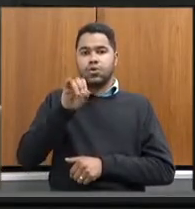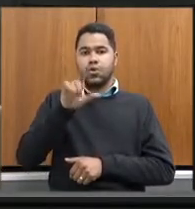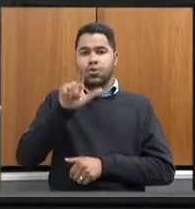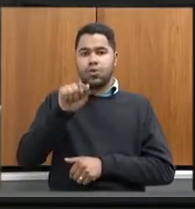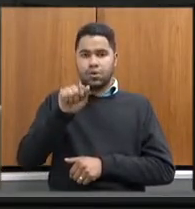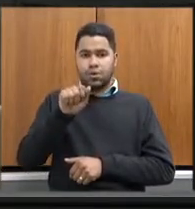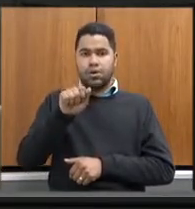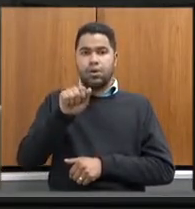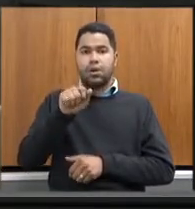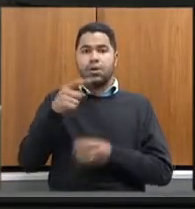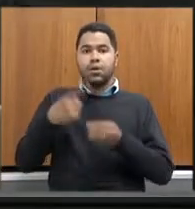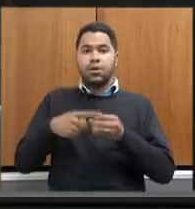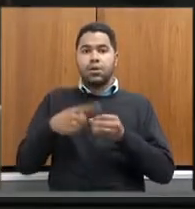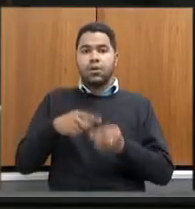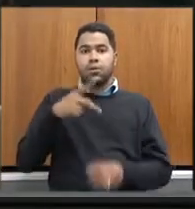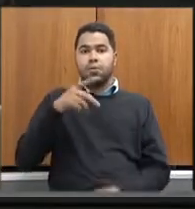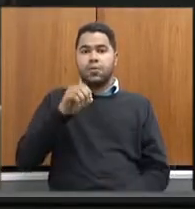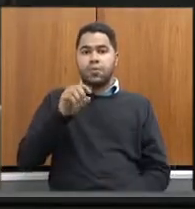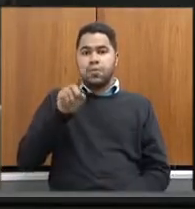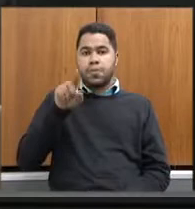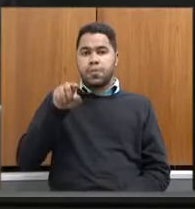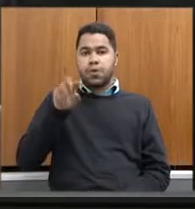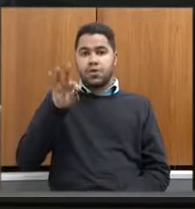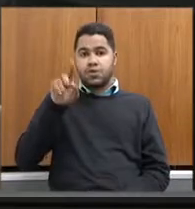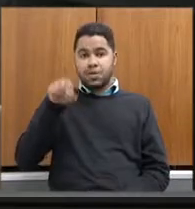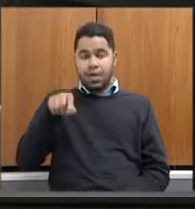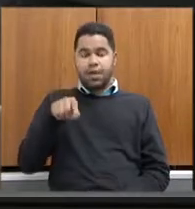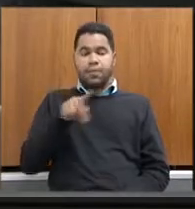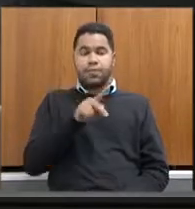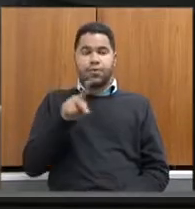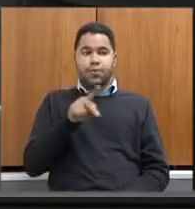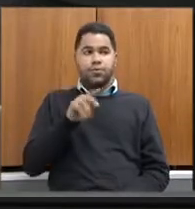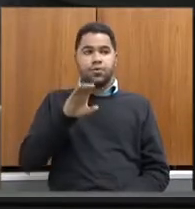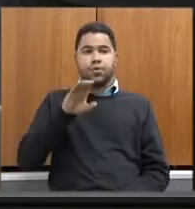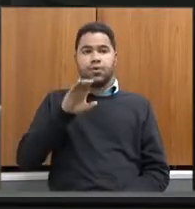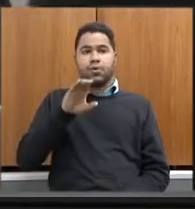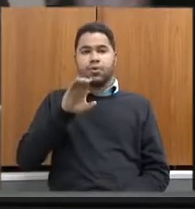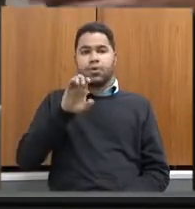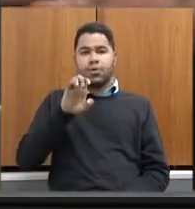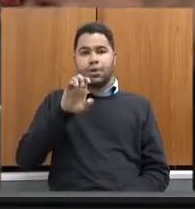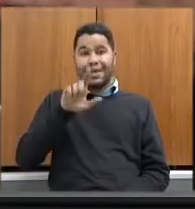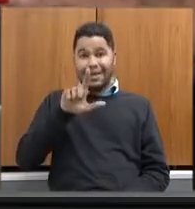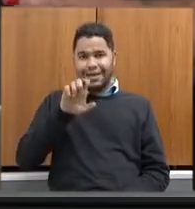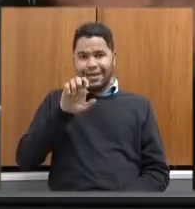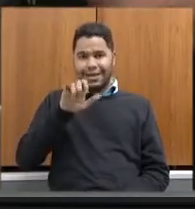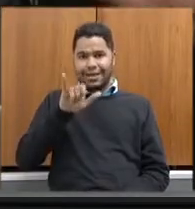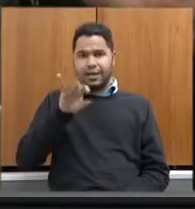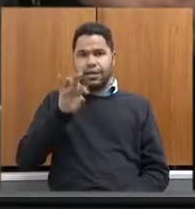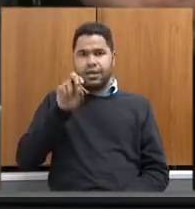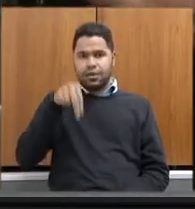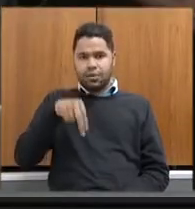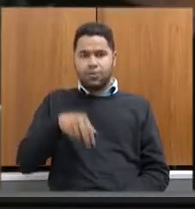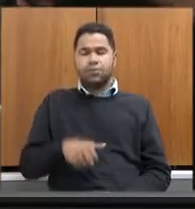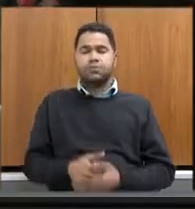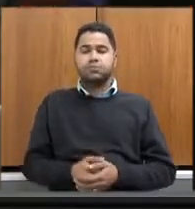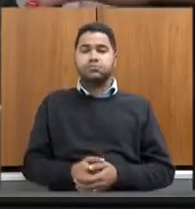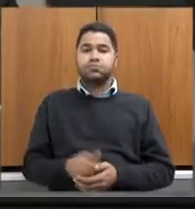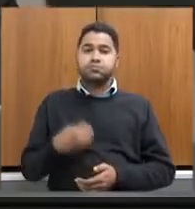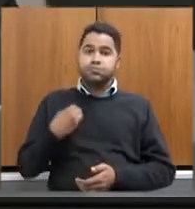município de potência autoria do professor Cleiton além desses que ele lê e